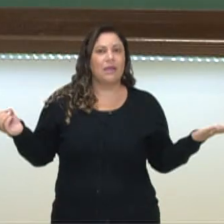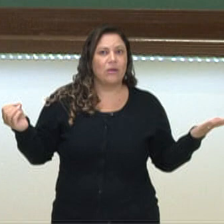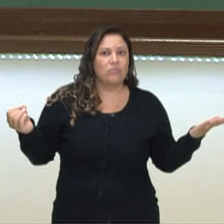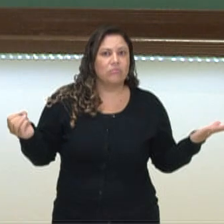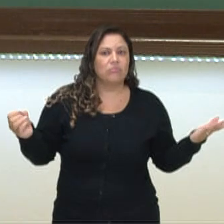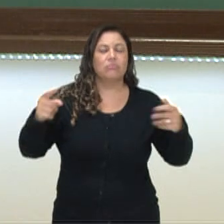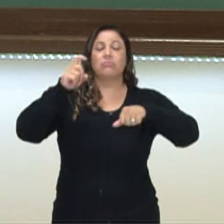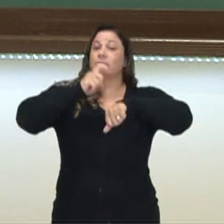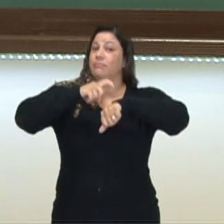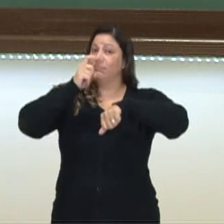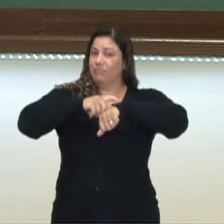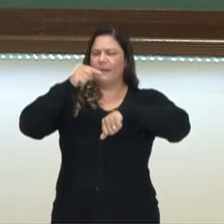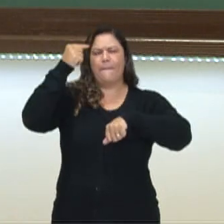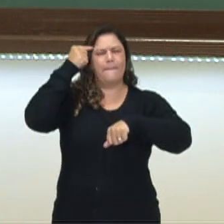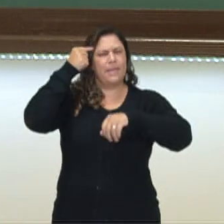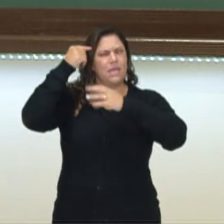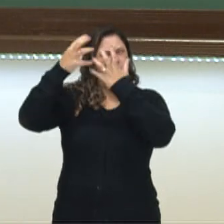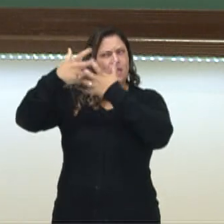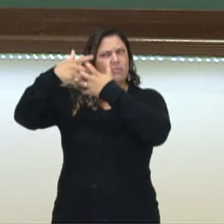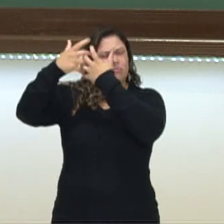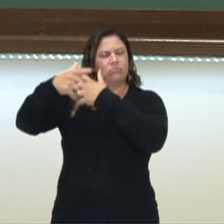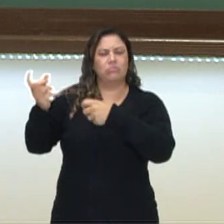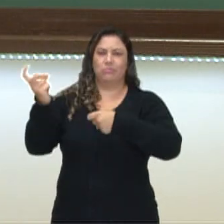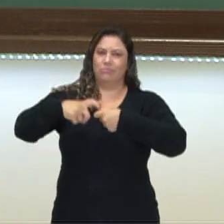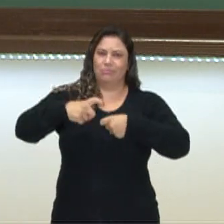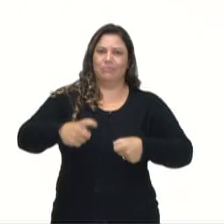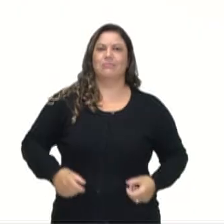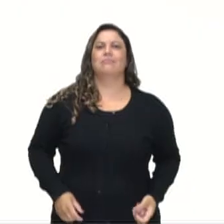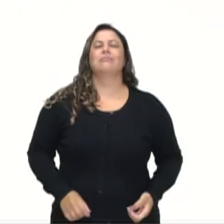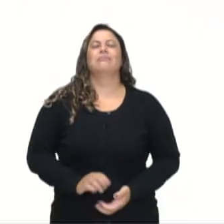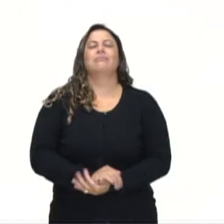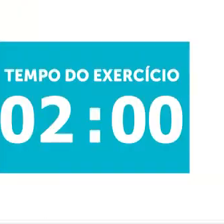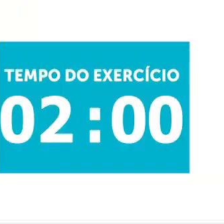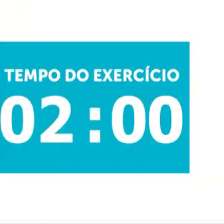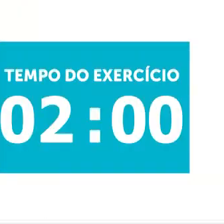um tempo para vocês pensarem e a gente já volta.